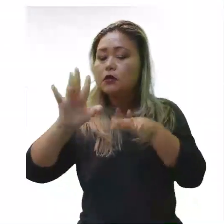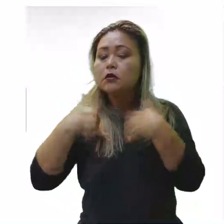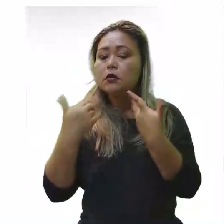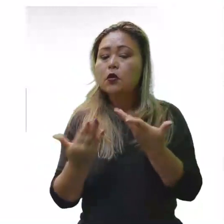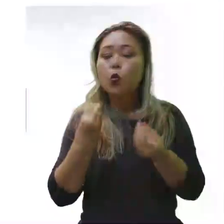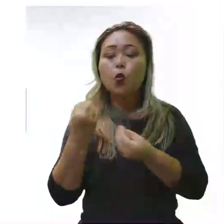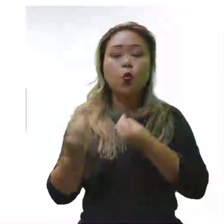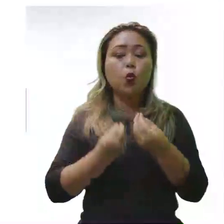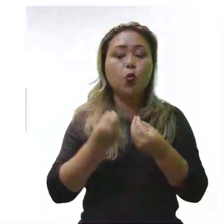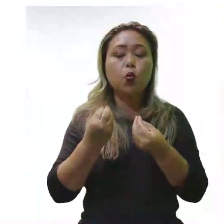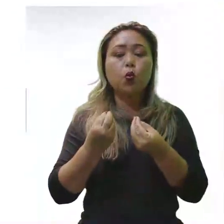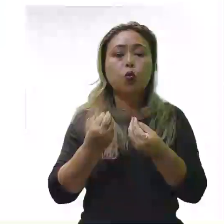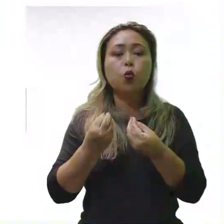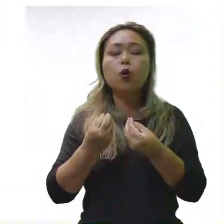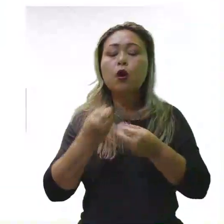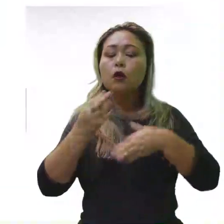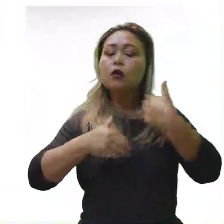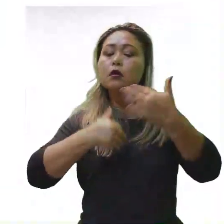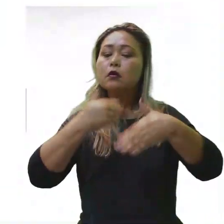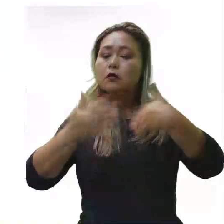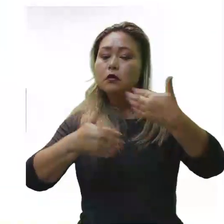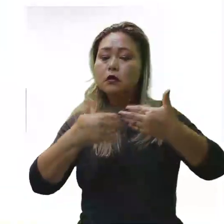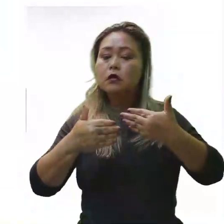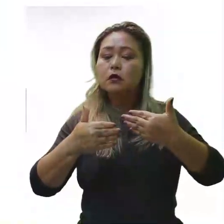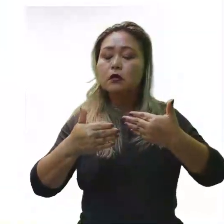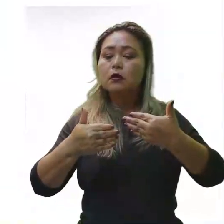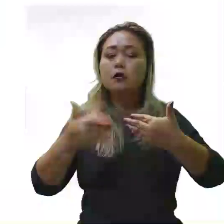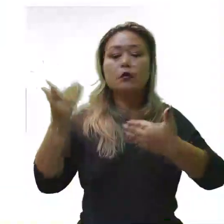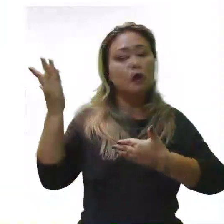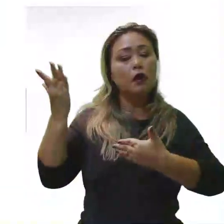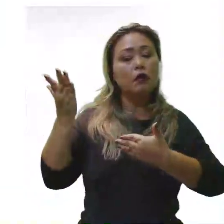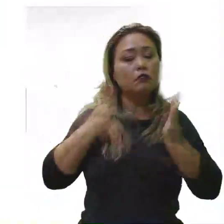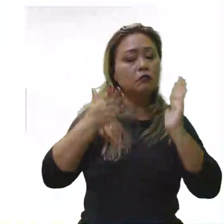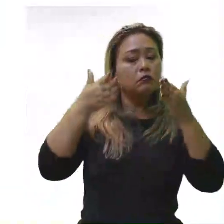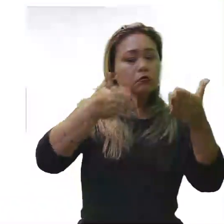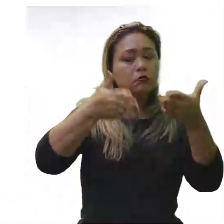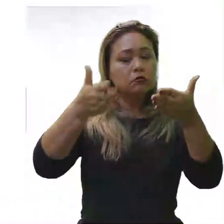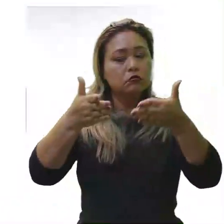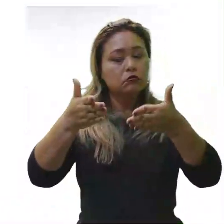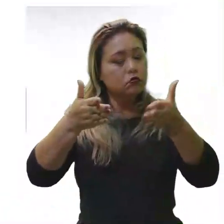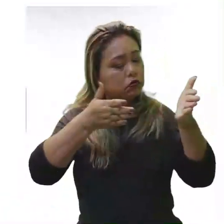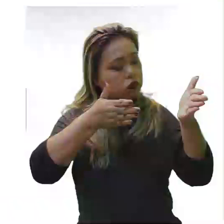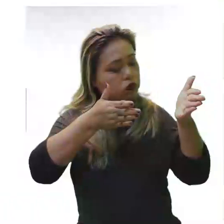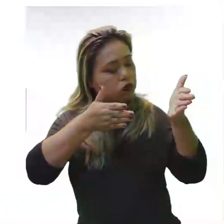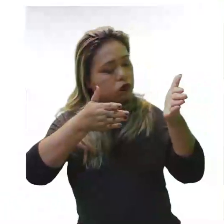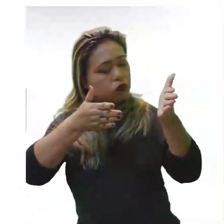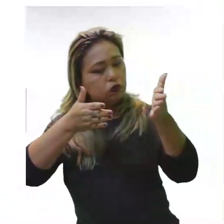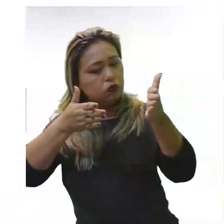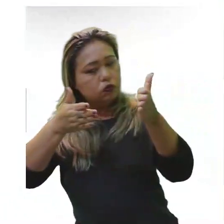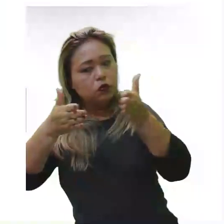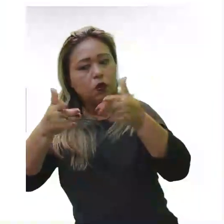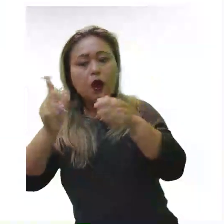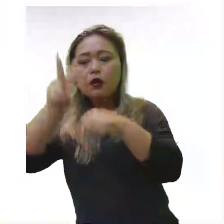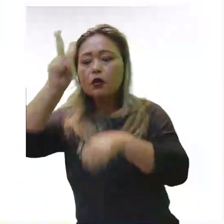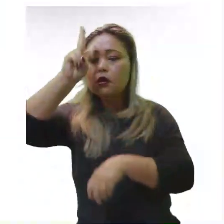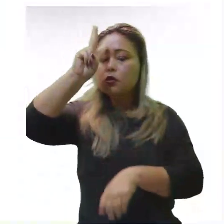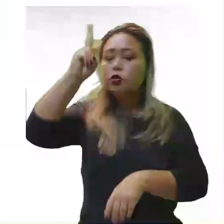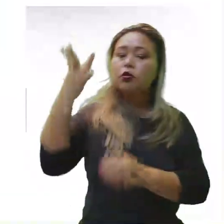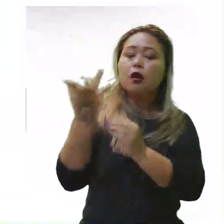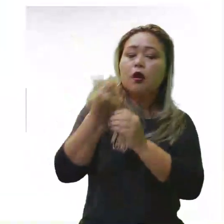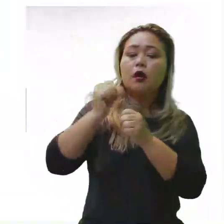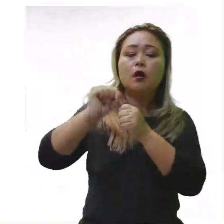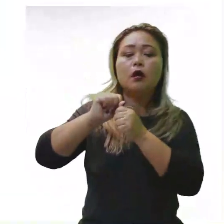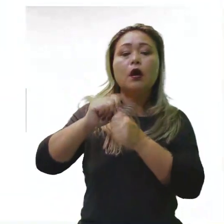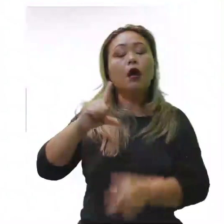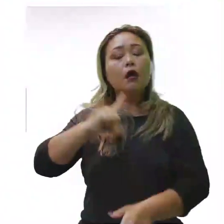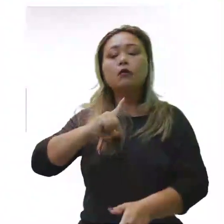vem sendo desenvolvida aí na linha do tempo da história da arte. Então nós temos uma